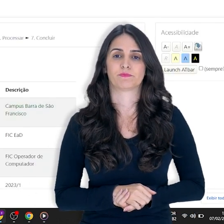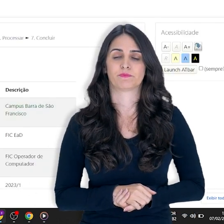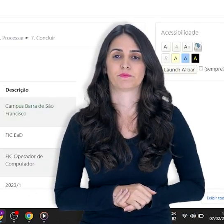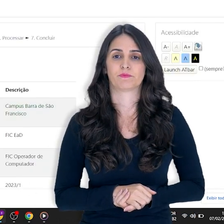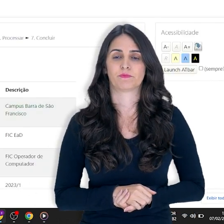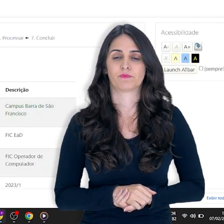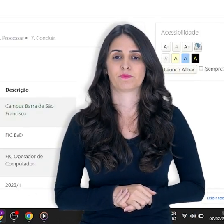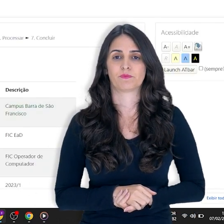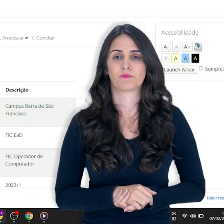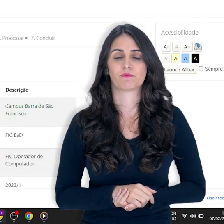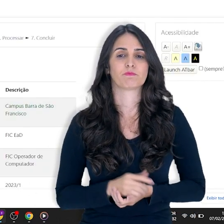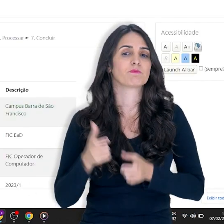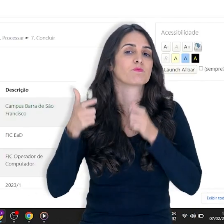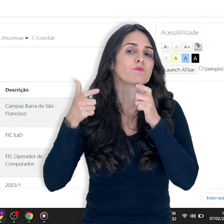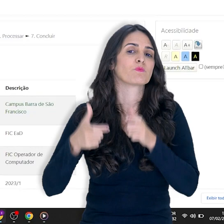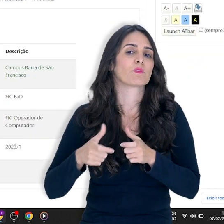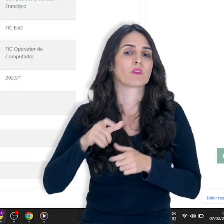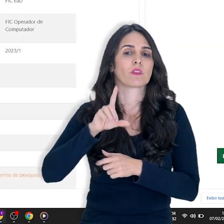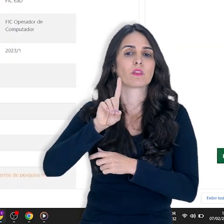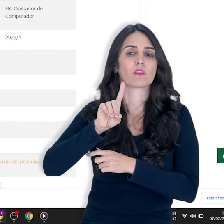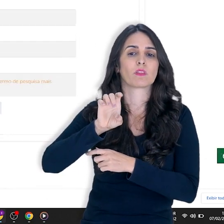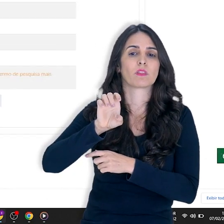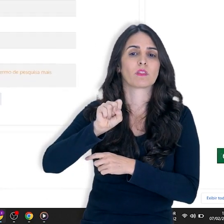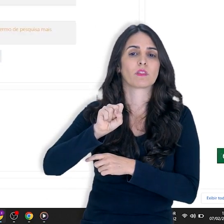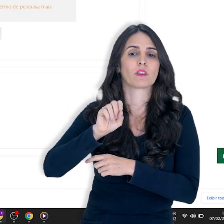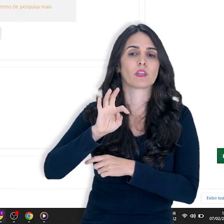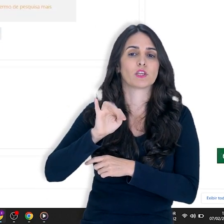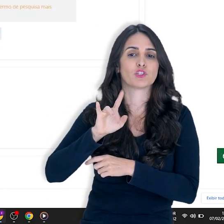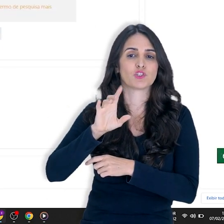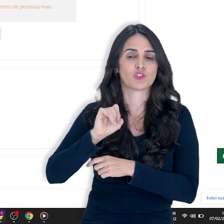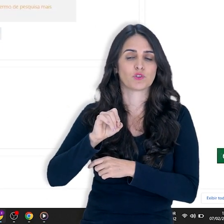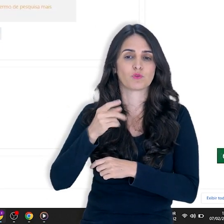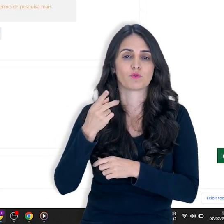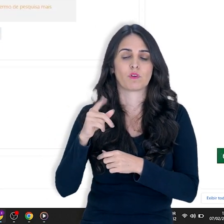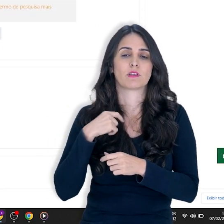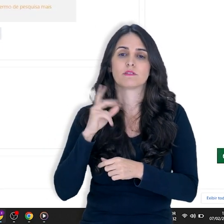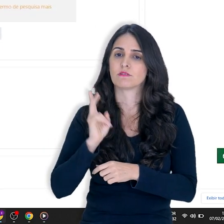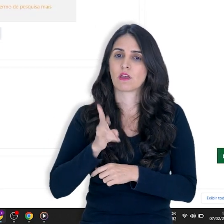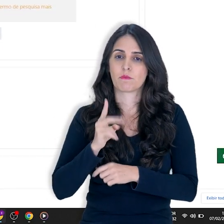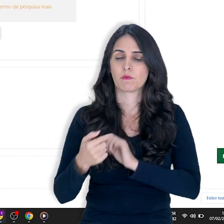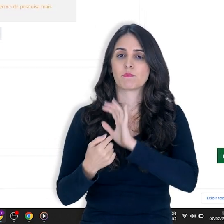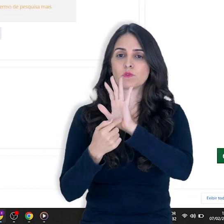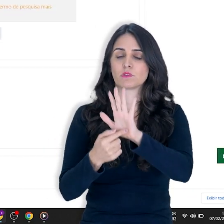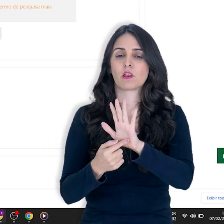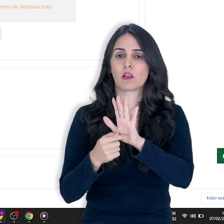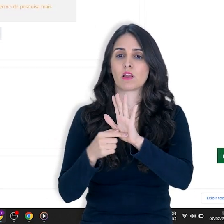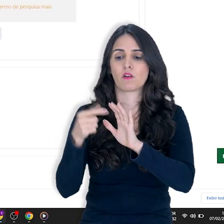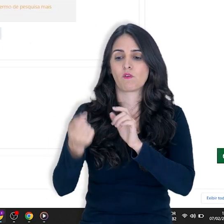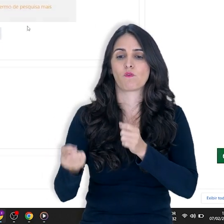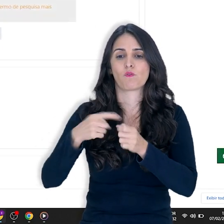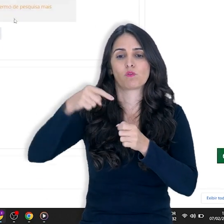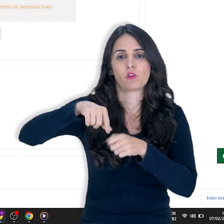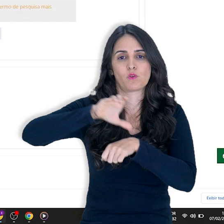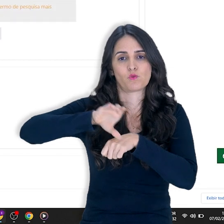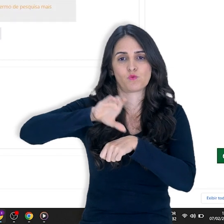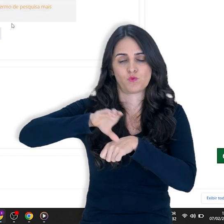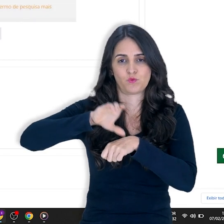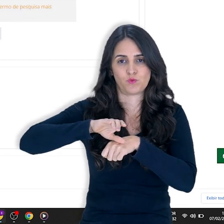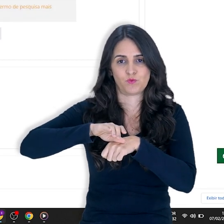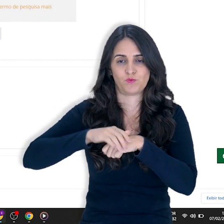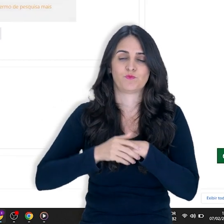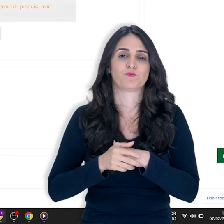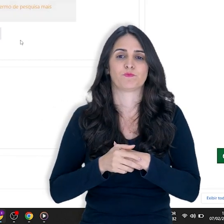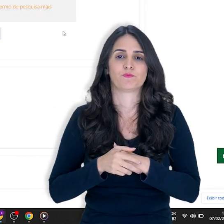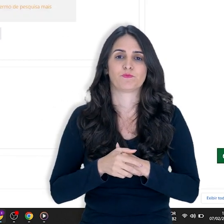Nessa opção 2, destino, sempre vai aparecer para vocês restaurar neste curso, tá? Que é